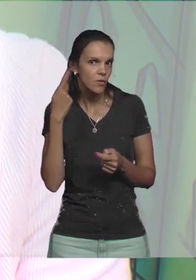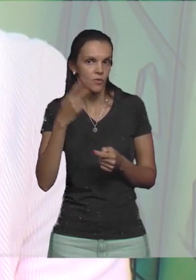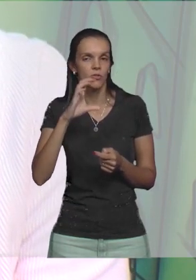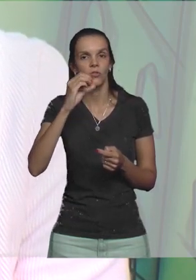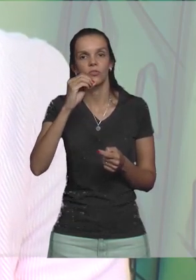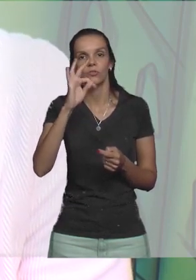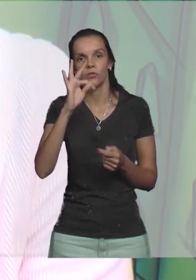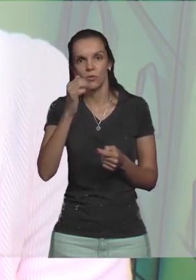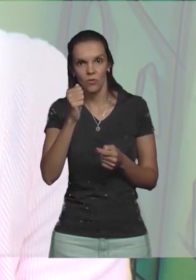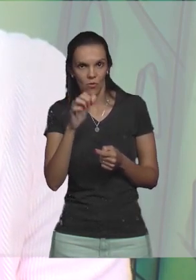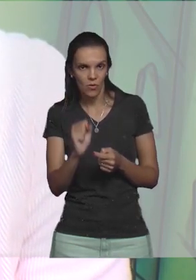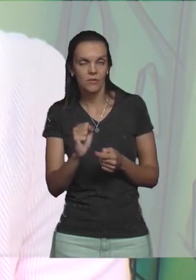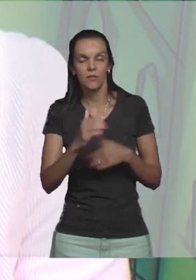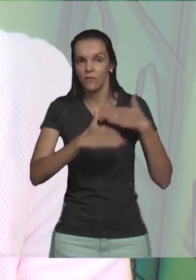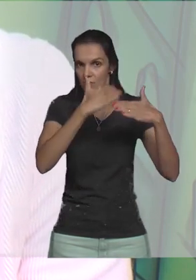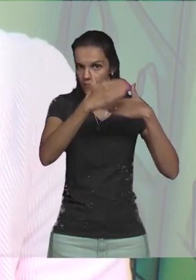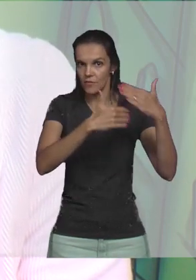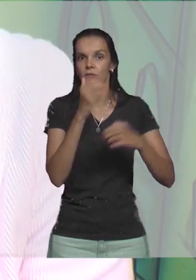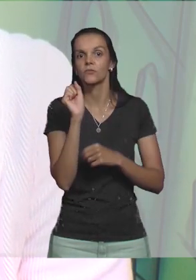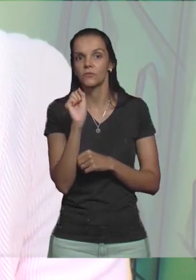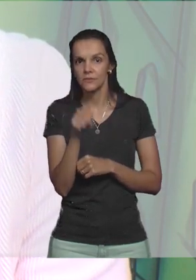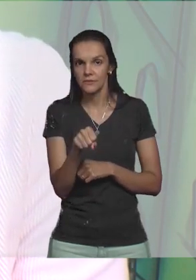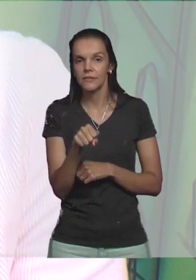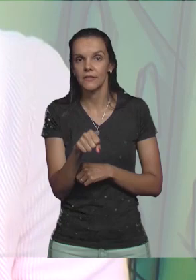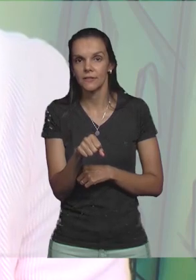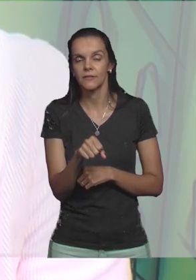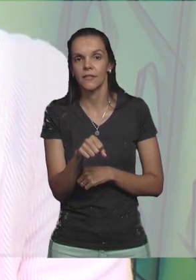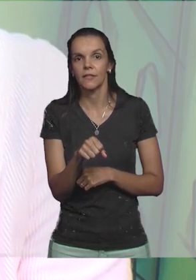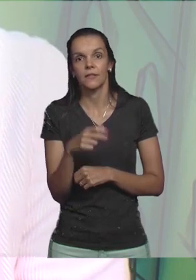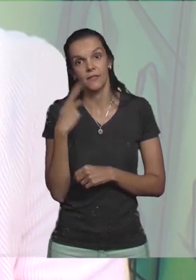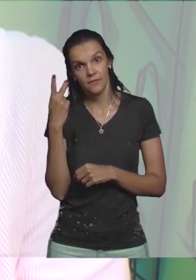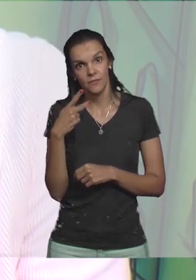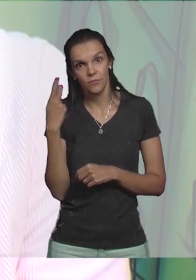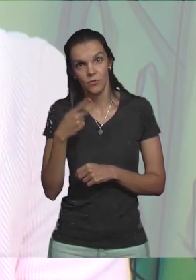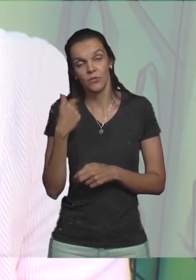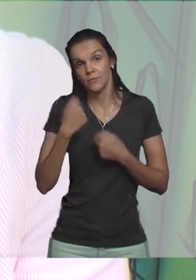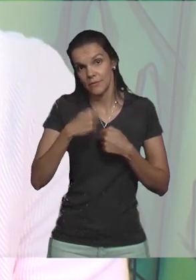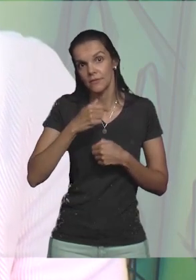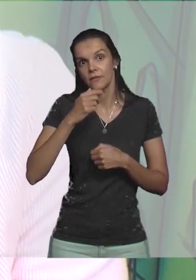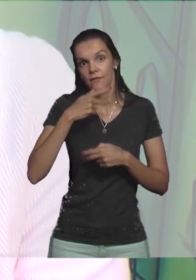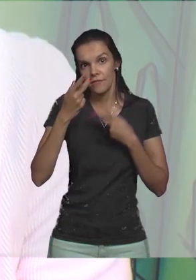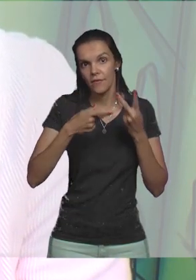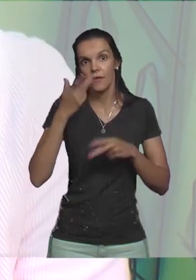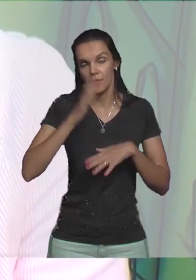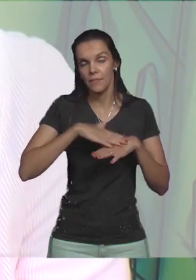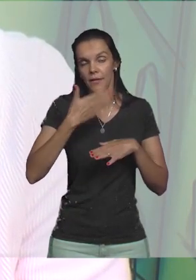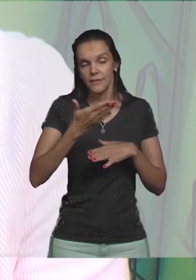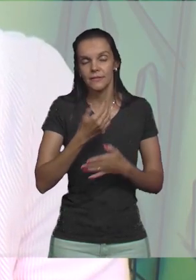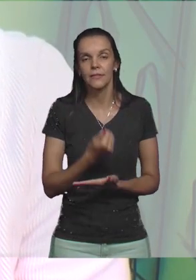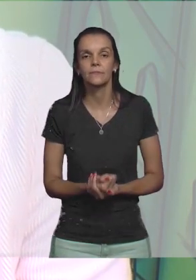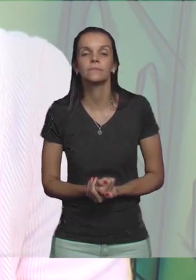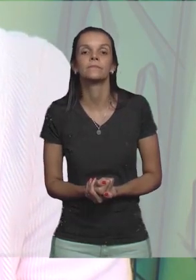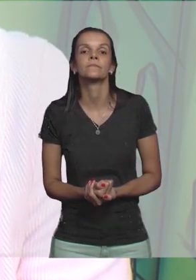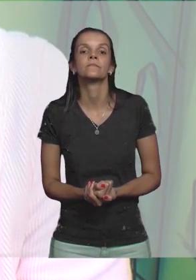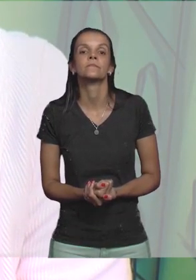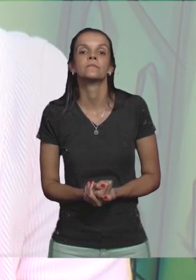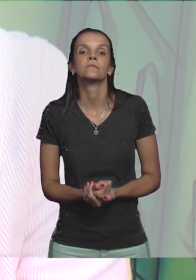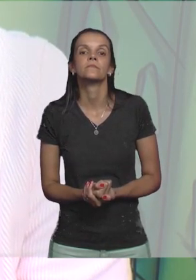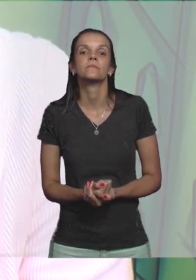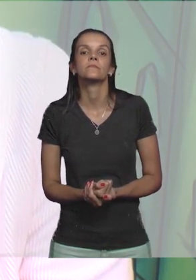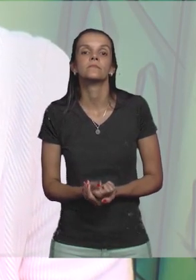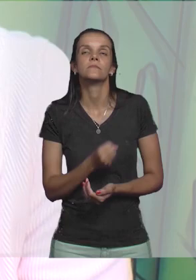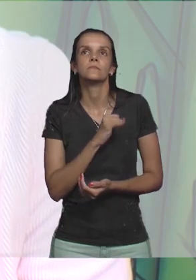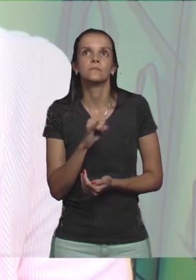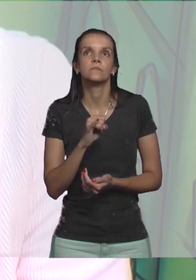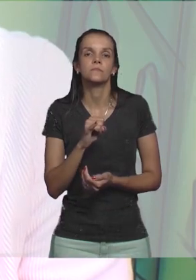dos grandes avanços do movimento negro. Claro, temos ressalvas nessa política, a gente precisa cada vez falar mais sobre essa política. E